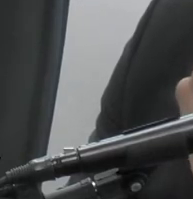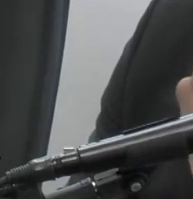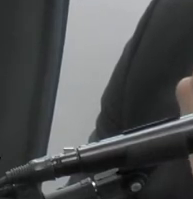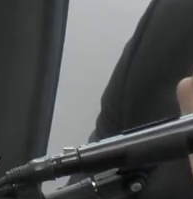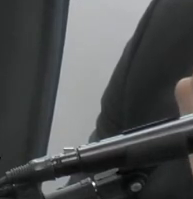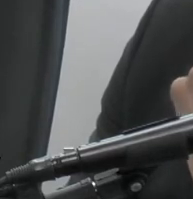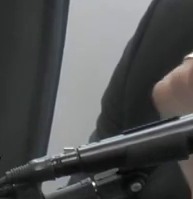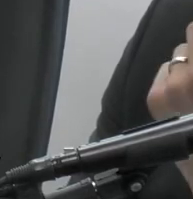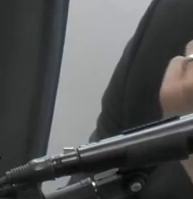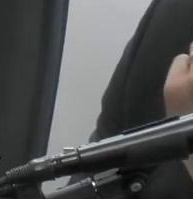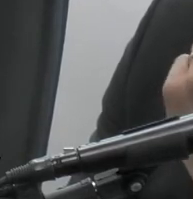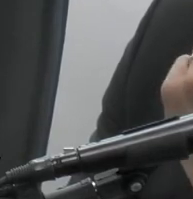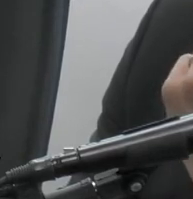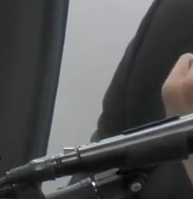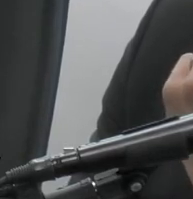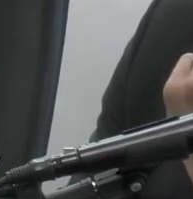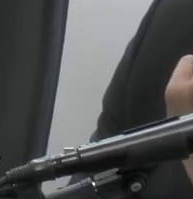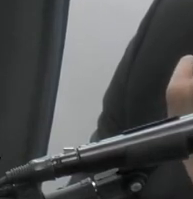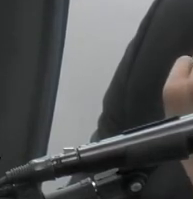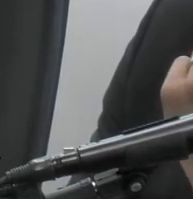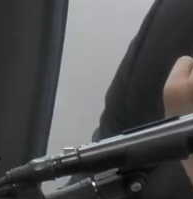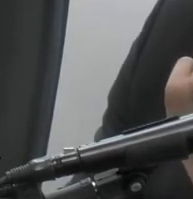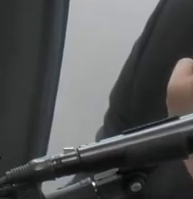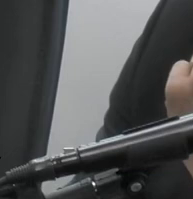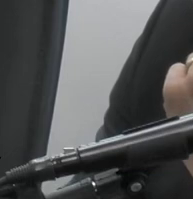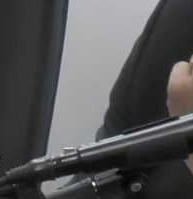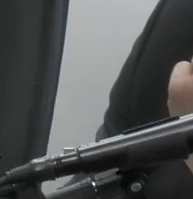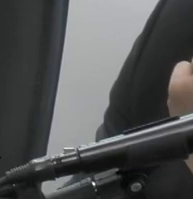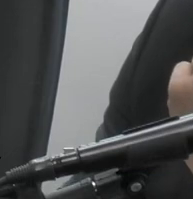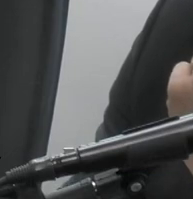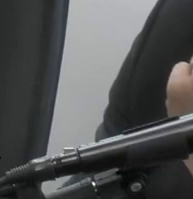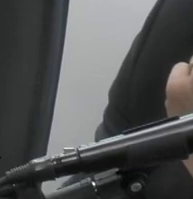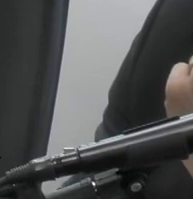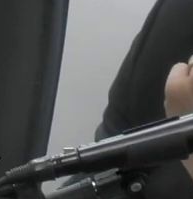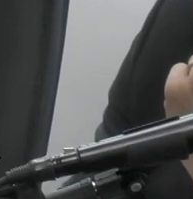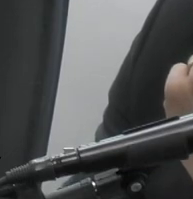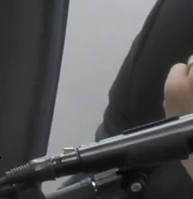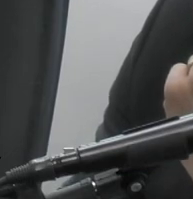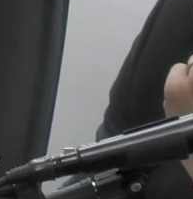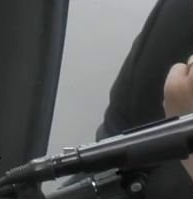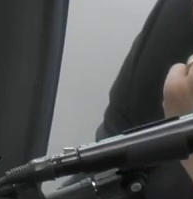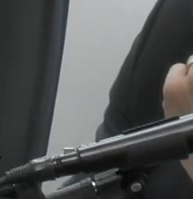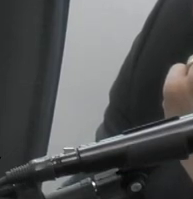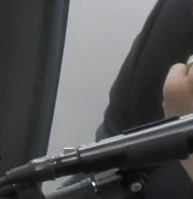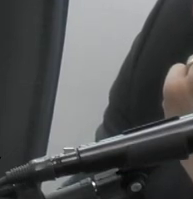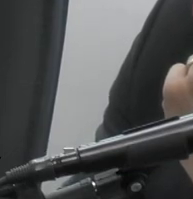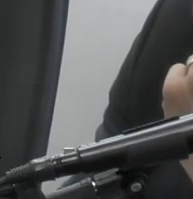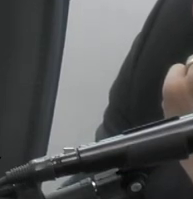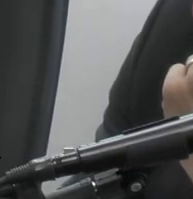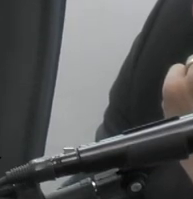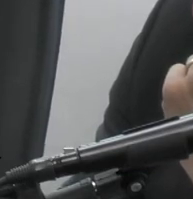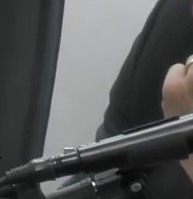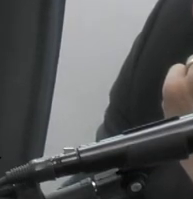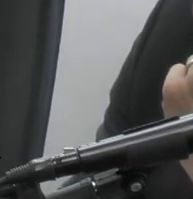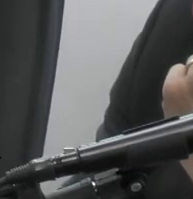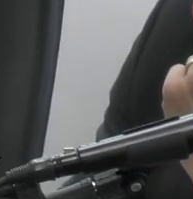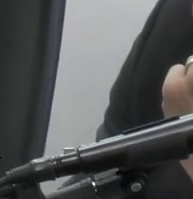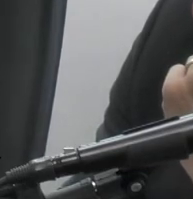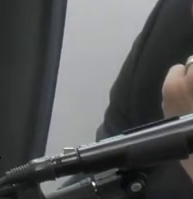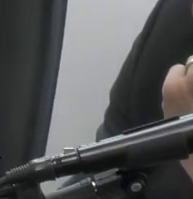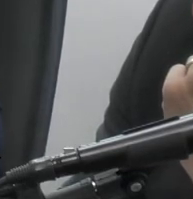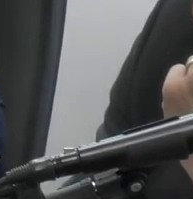notadamente possa causar e interferir na boa prestação do serviço hoje no Rio de Janeiro, como, por exemplo, a questão do